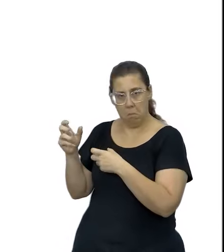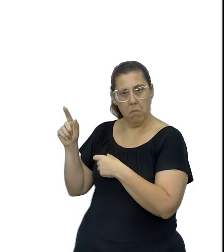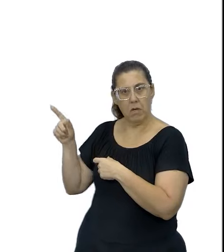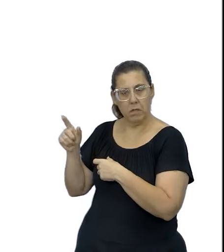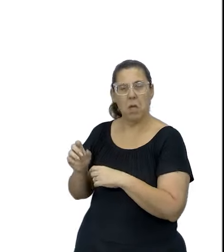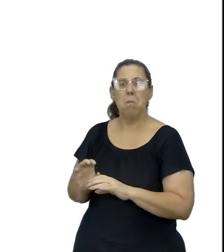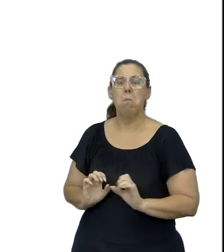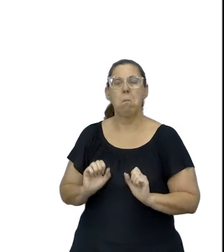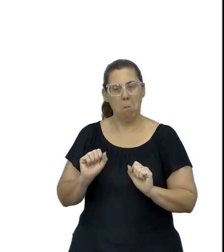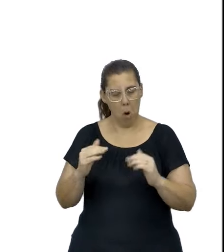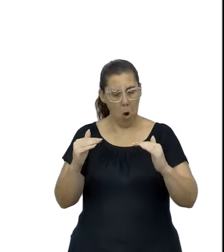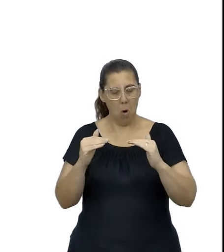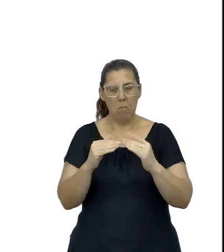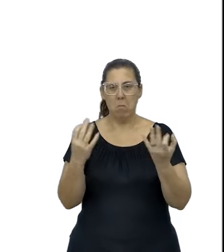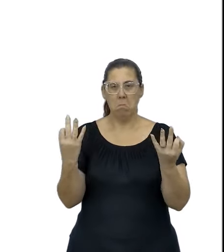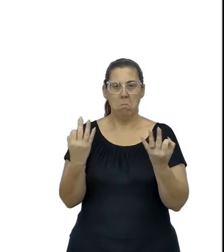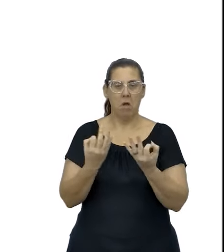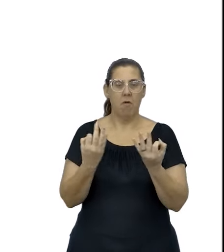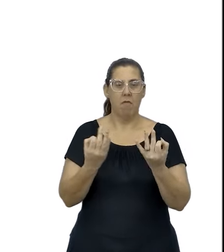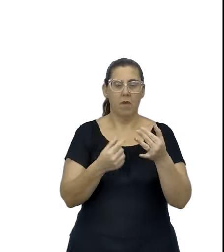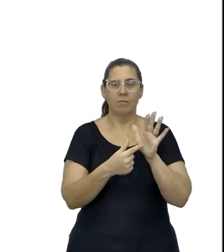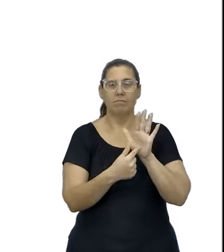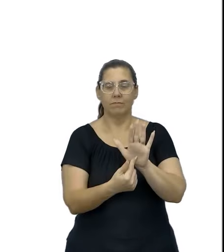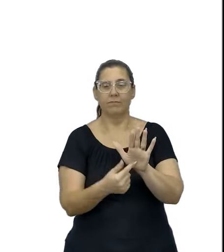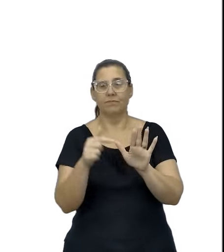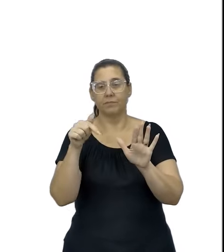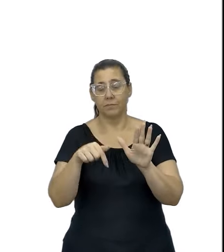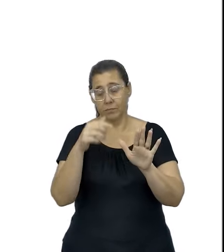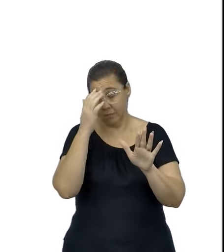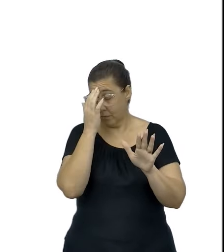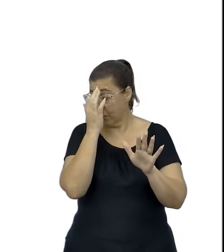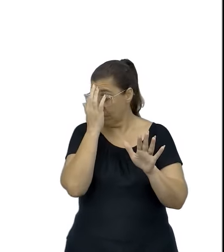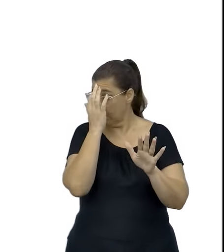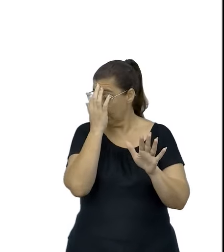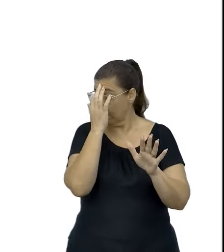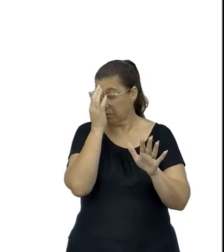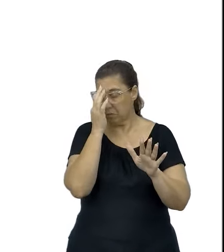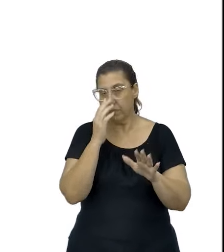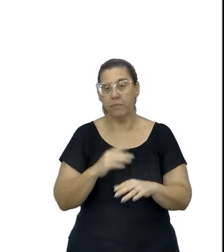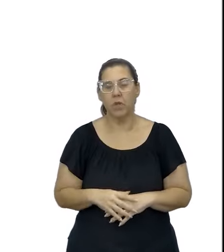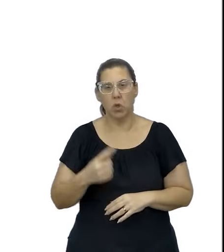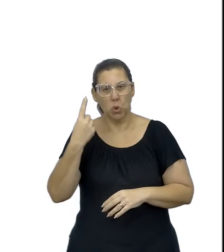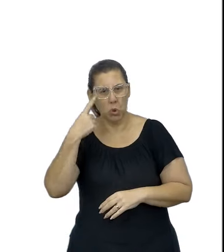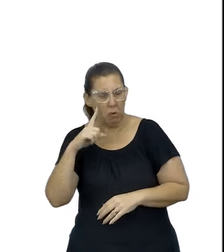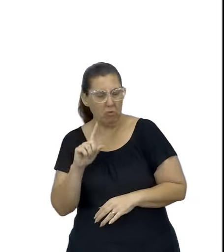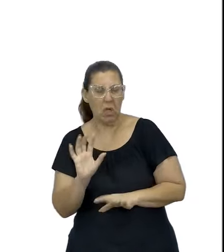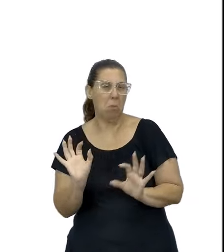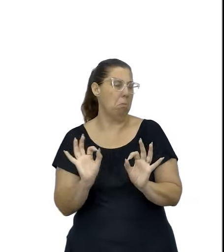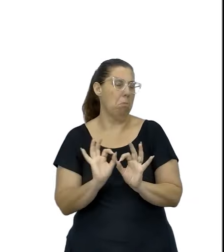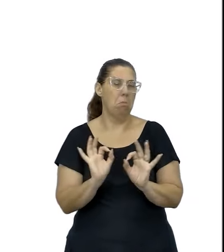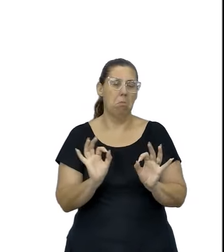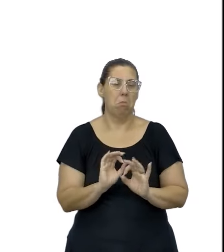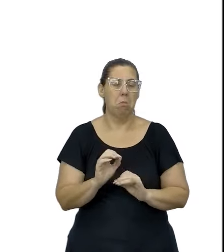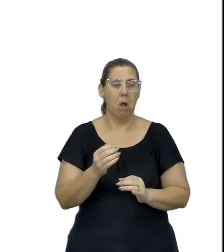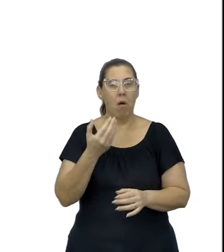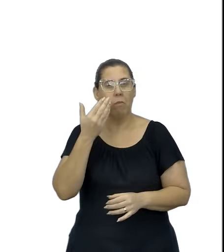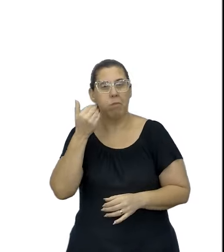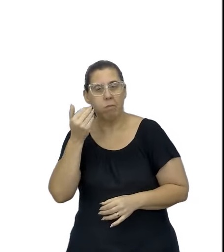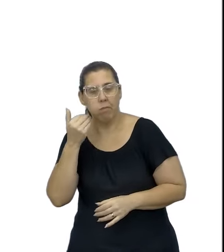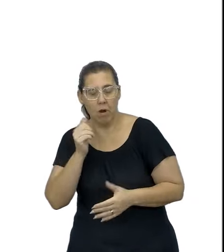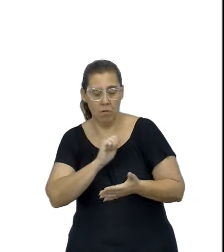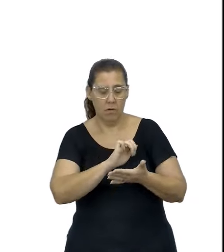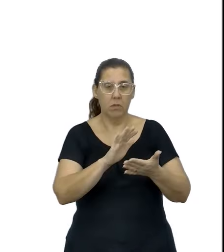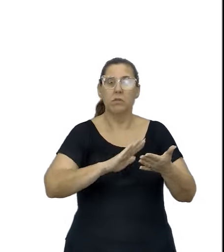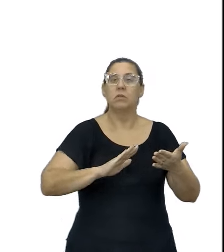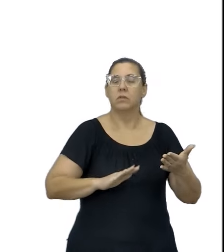poderia perfeitamente estar indicada aqui, uma vez que não há dúvidas de que a atividade que exploramos e analisamos,